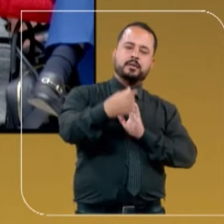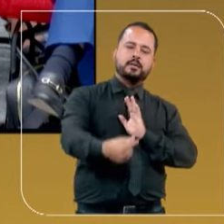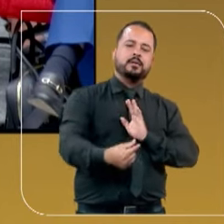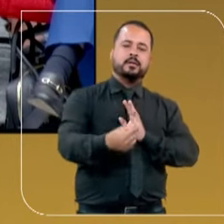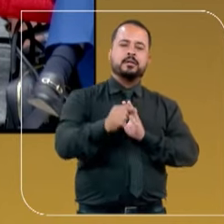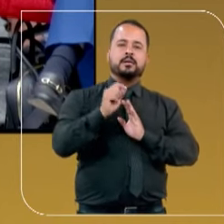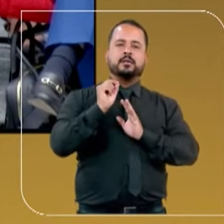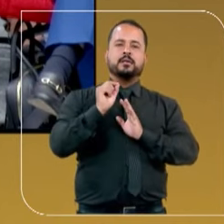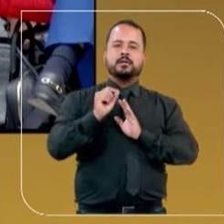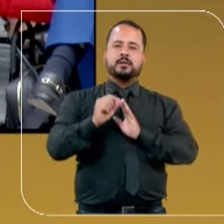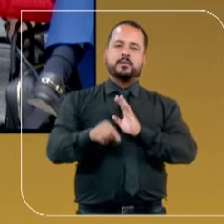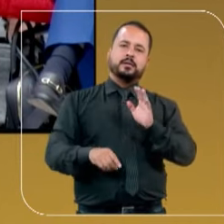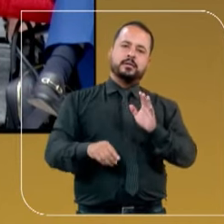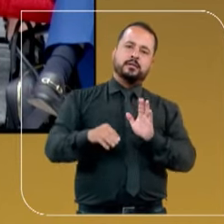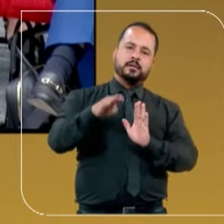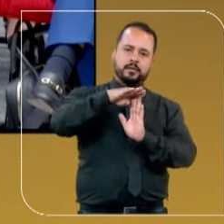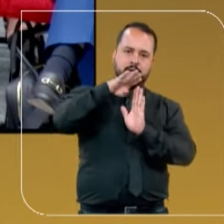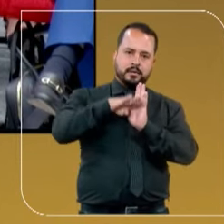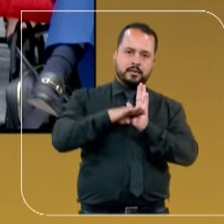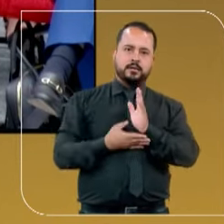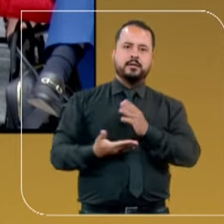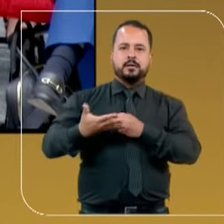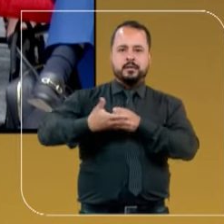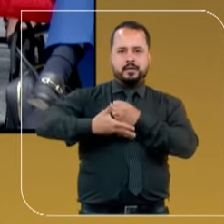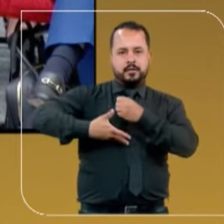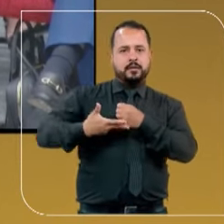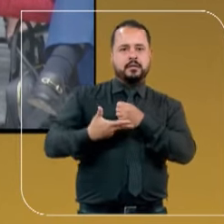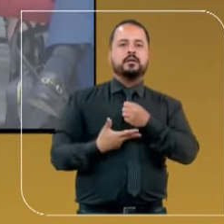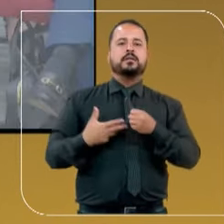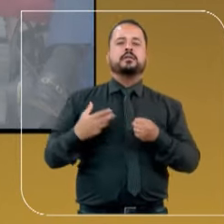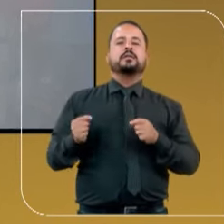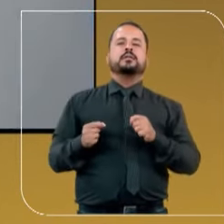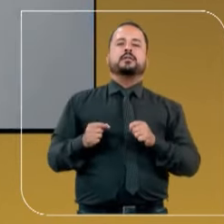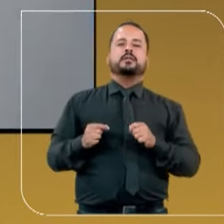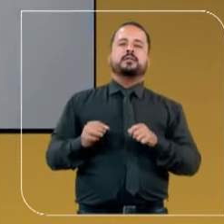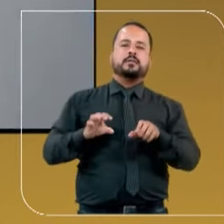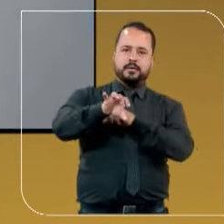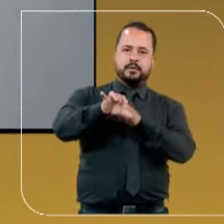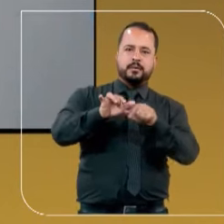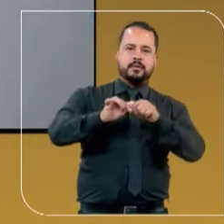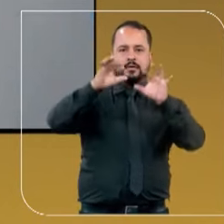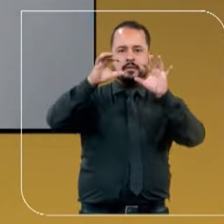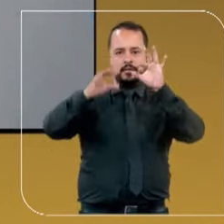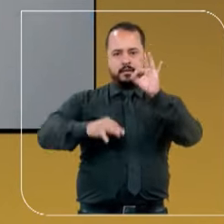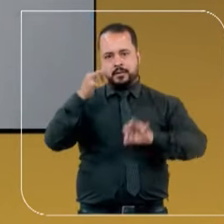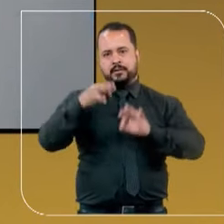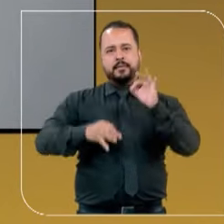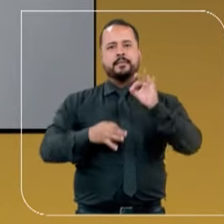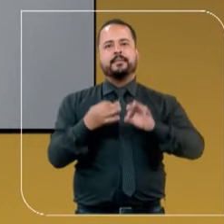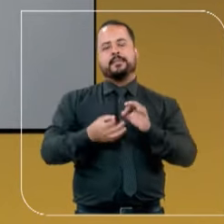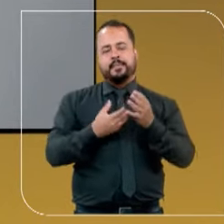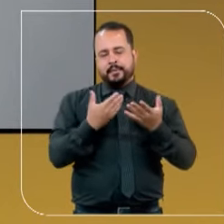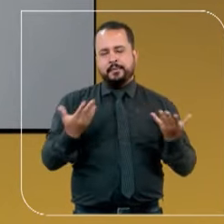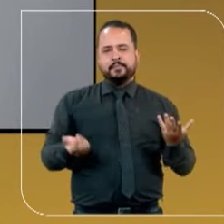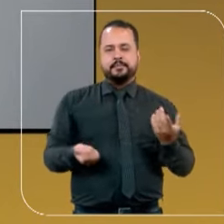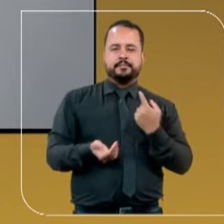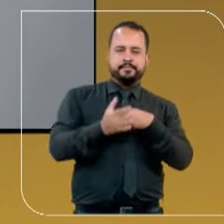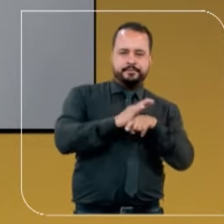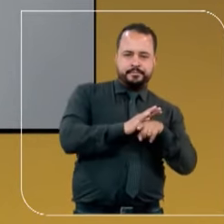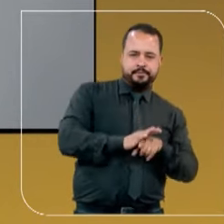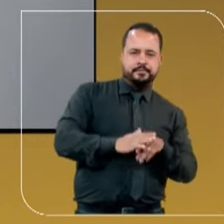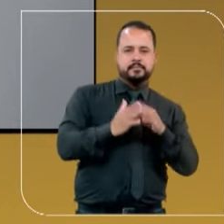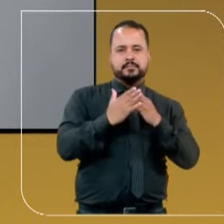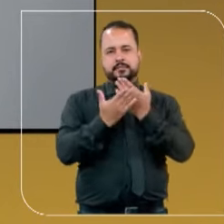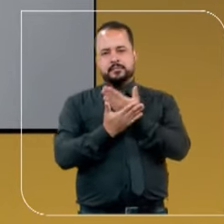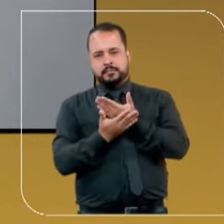definição das diretrizes básicas para a formação e o aperfeiçoamento de magistrado, fomento de pesquisas, estudos e